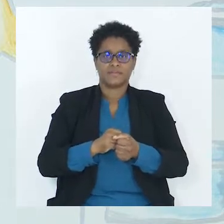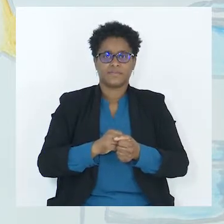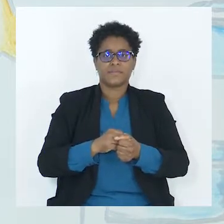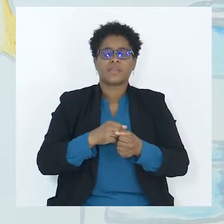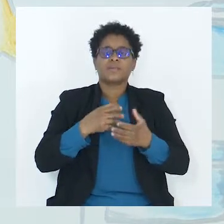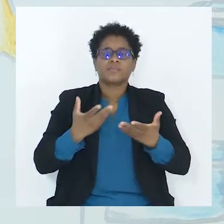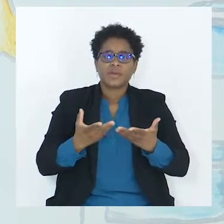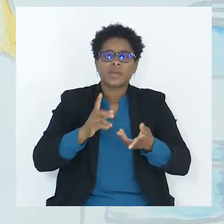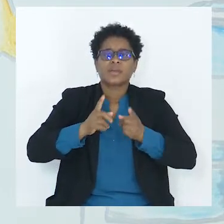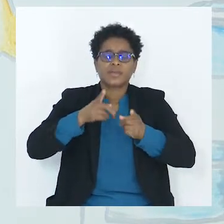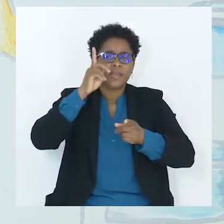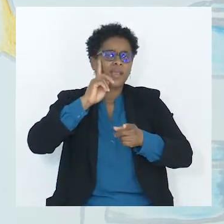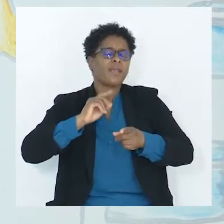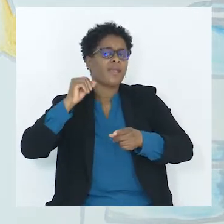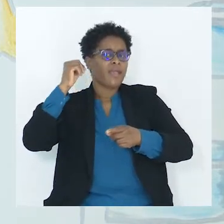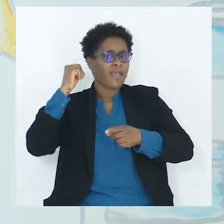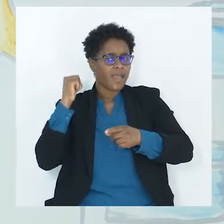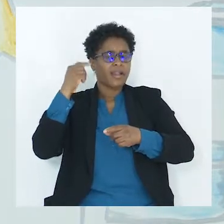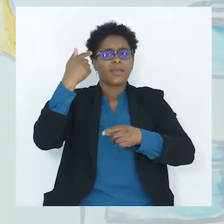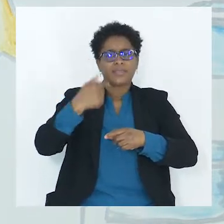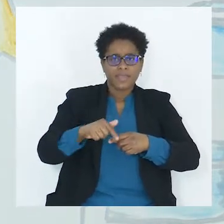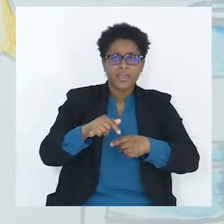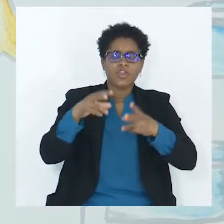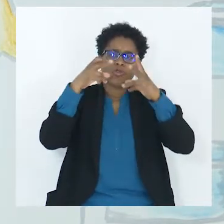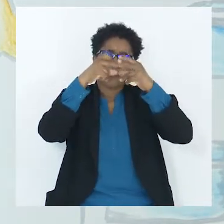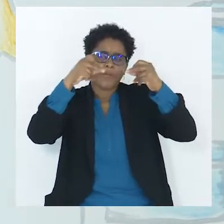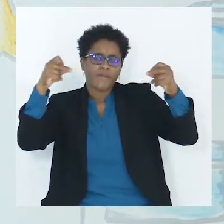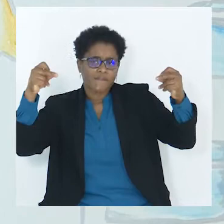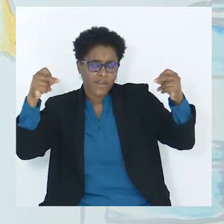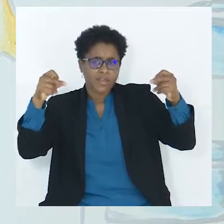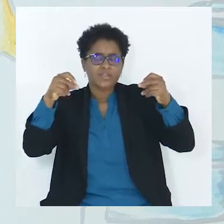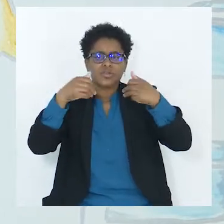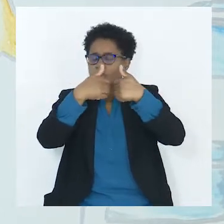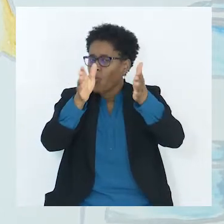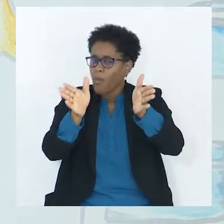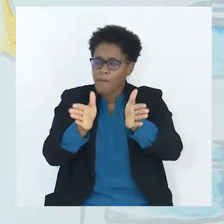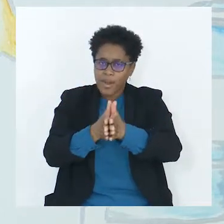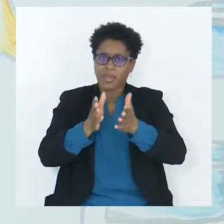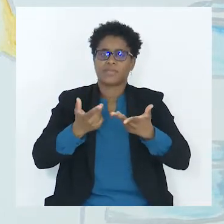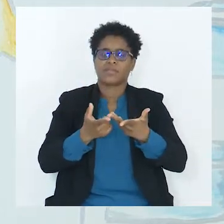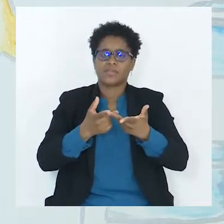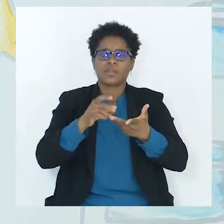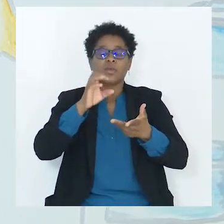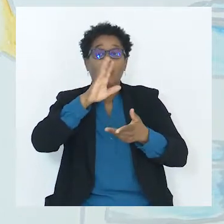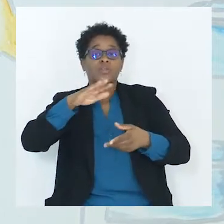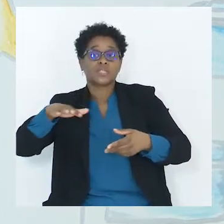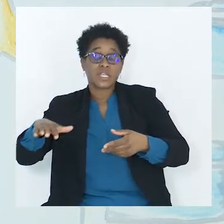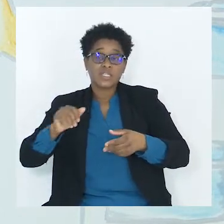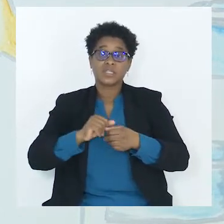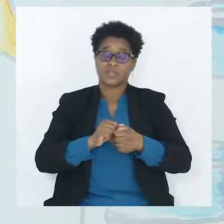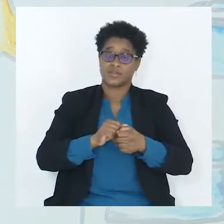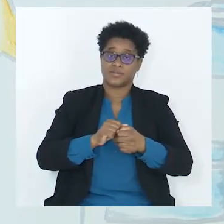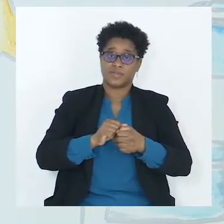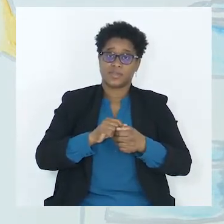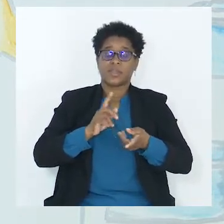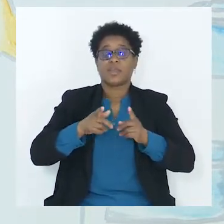trabalha, para que ela tenha uma definição completa enquanto